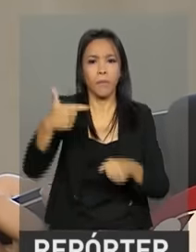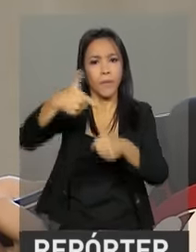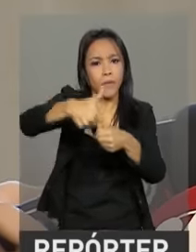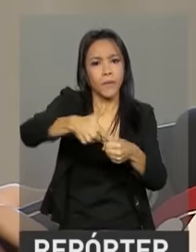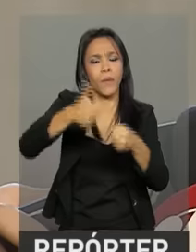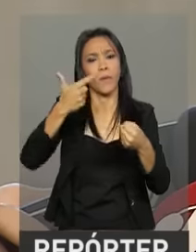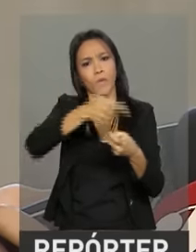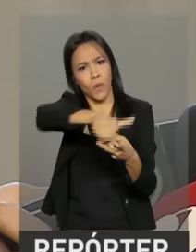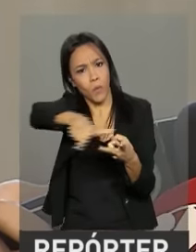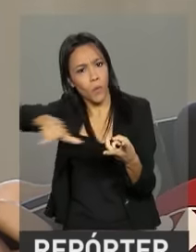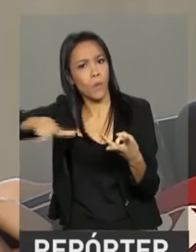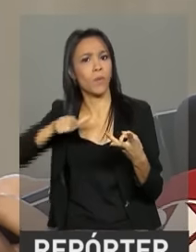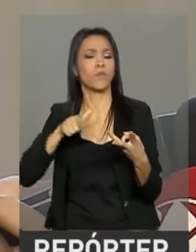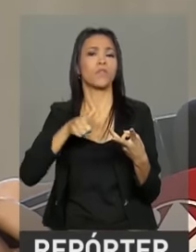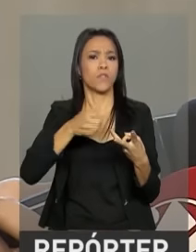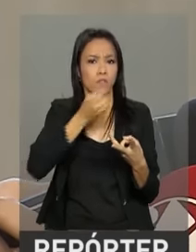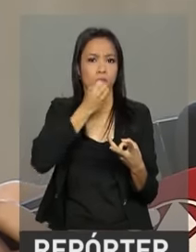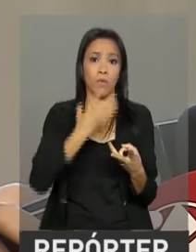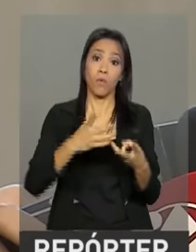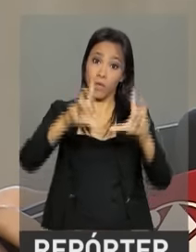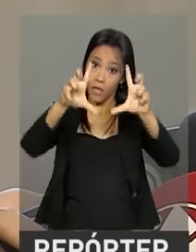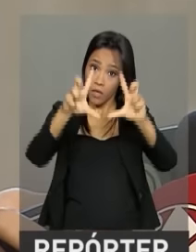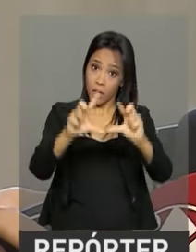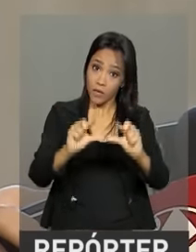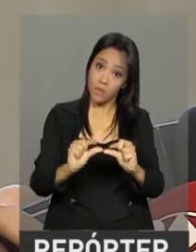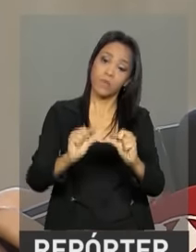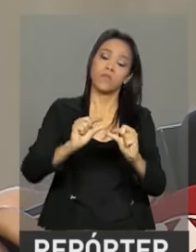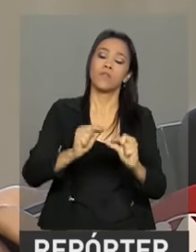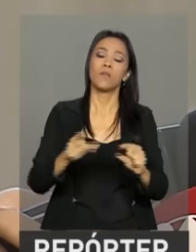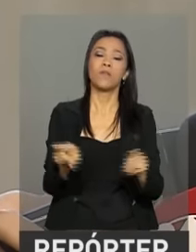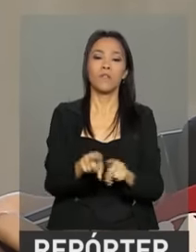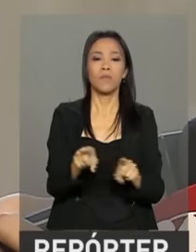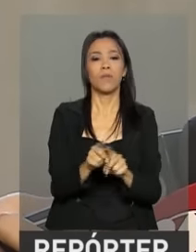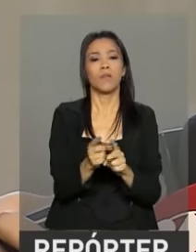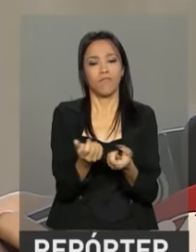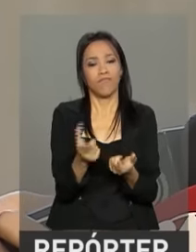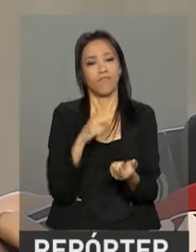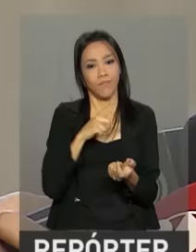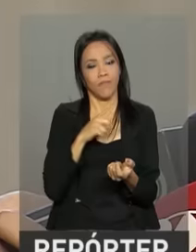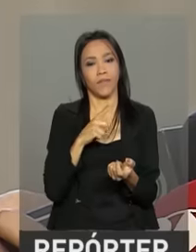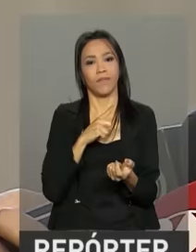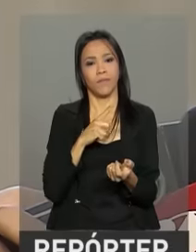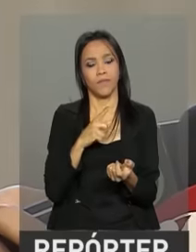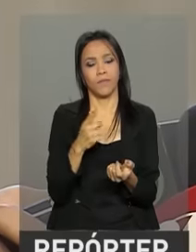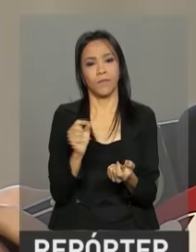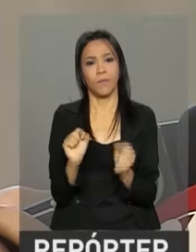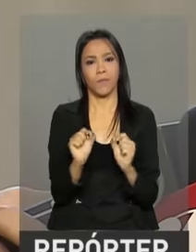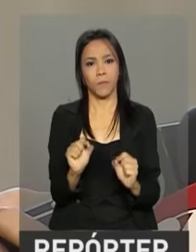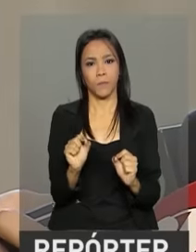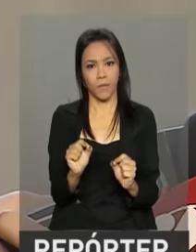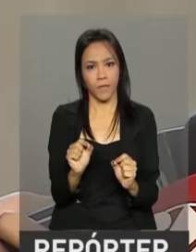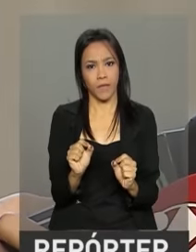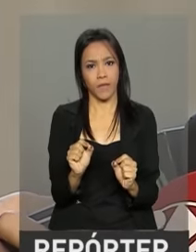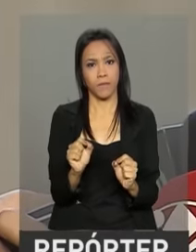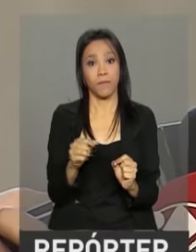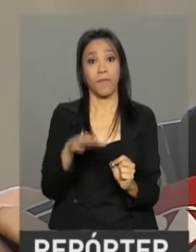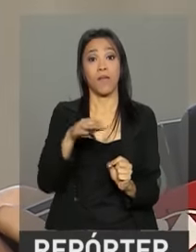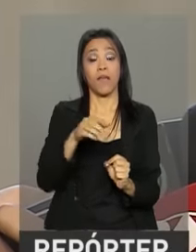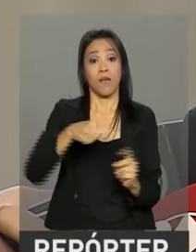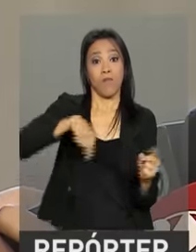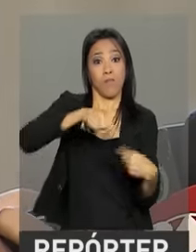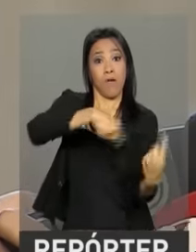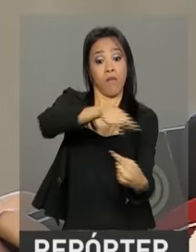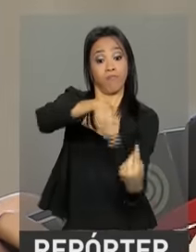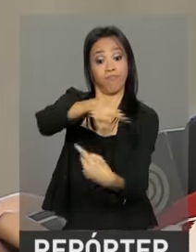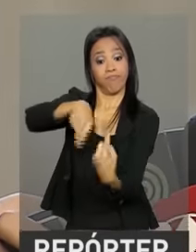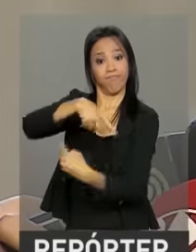derivados foi decisivo para redução das nossas importações e também um desempenho eh menos eh ativo da economia